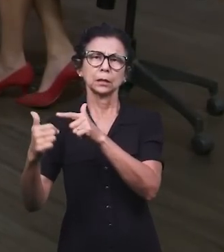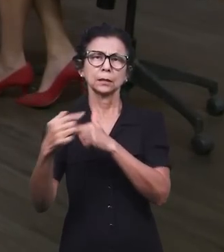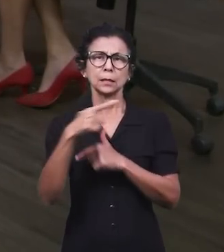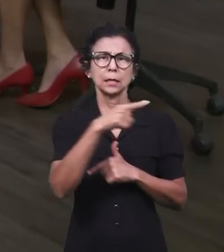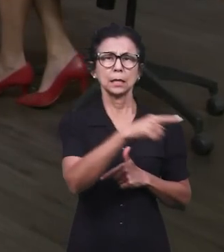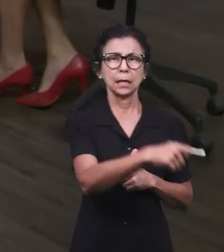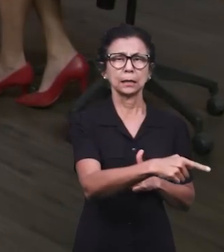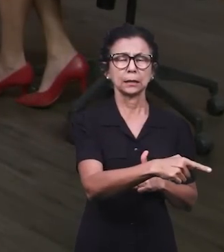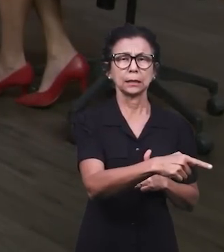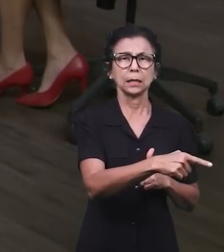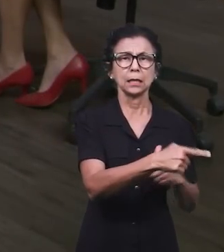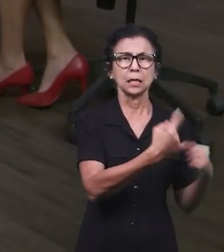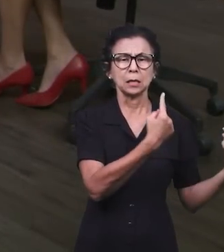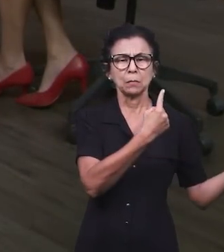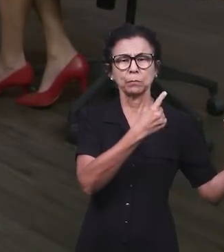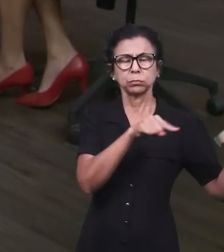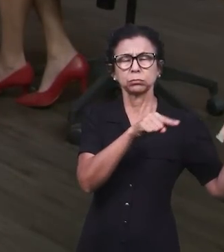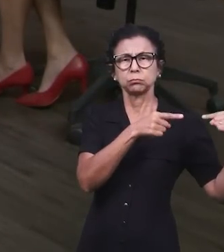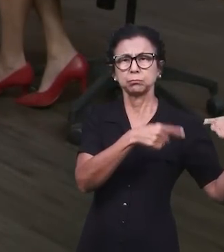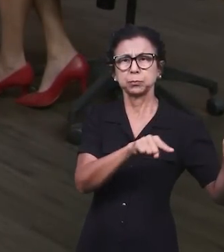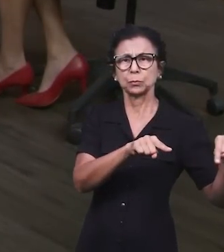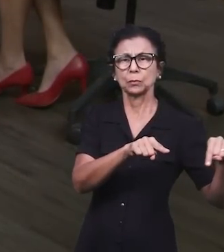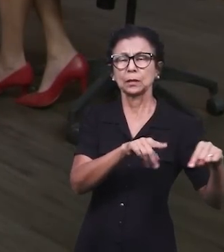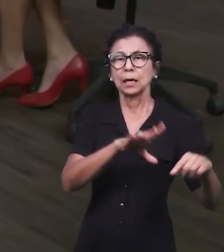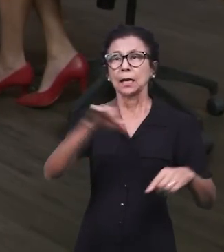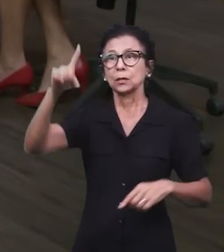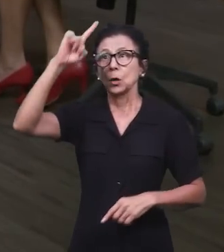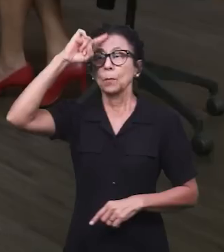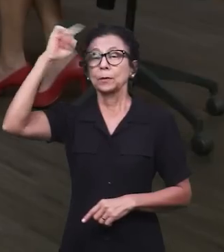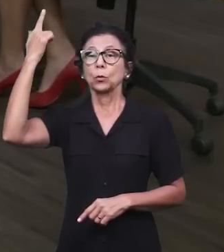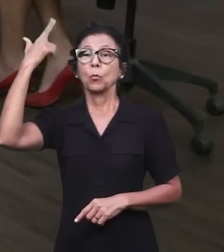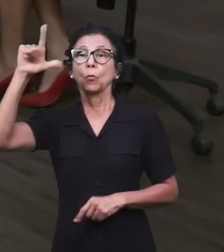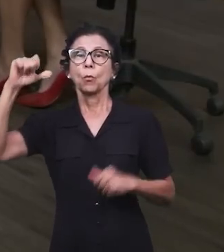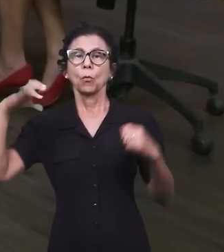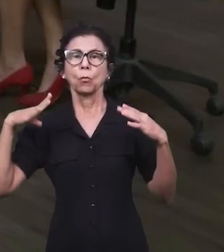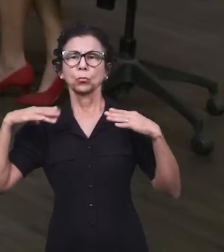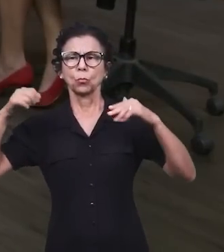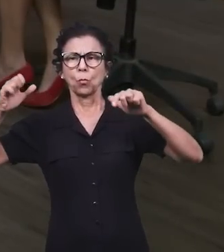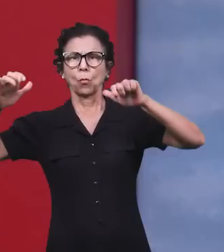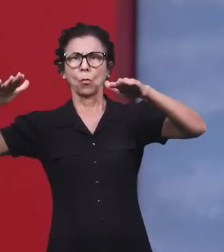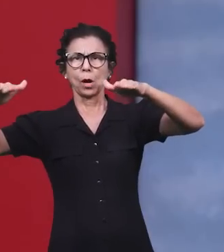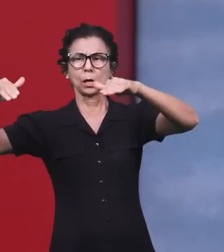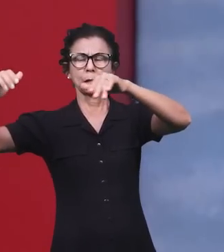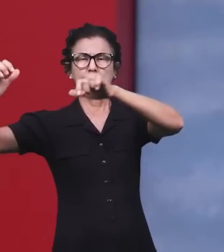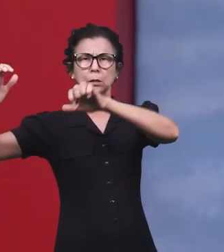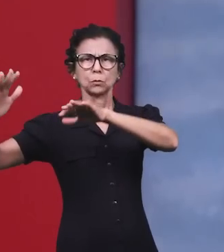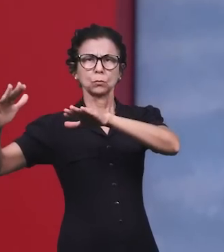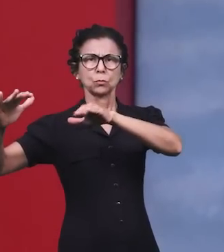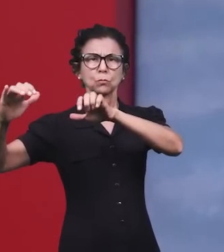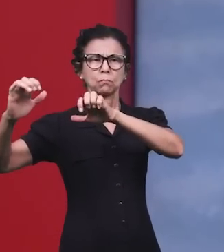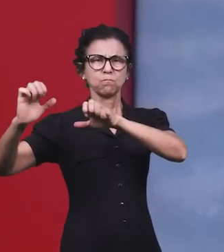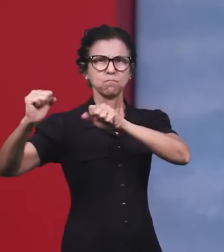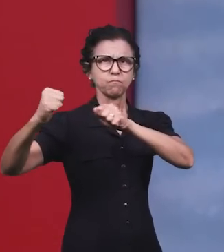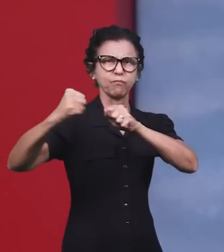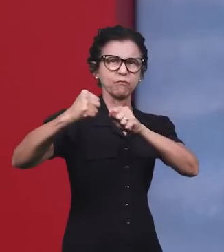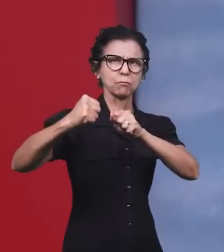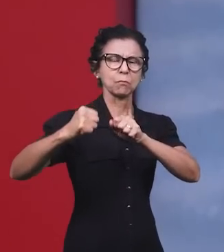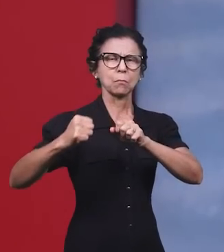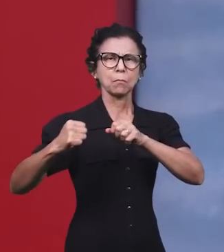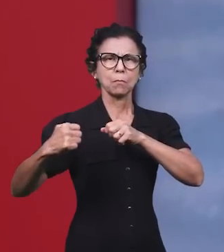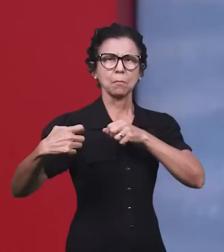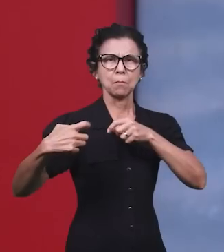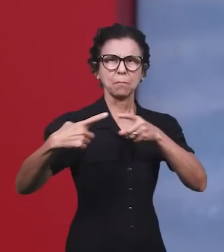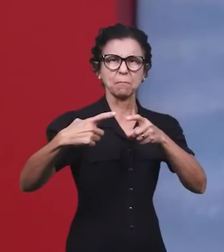que abriu o caminho e eu consegui chegar. Então veio Miguel e os seus anjos. Olha que interessante.